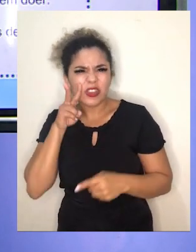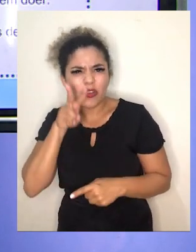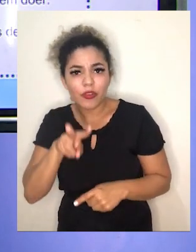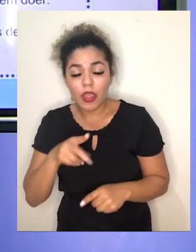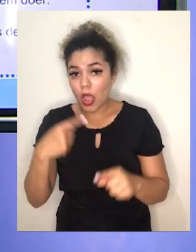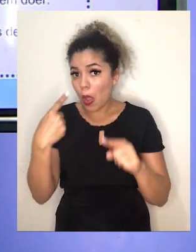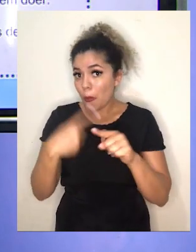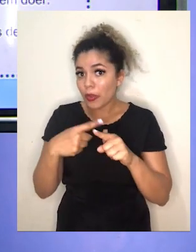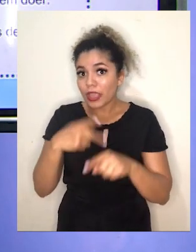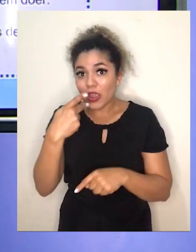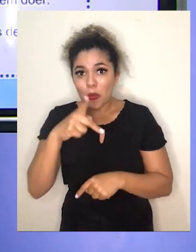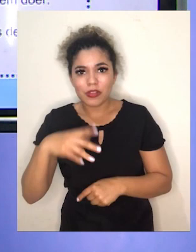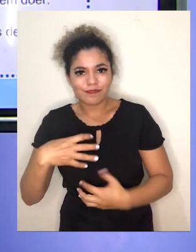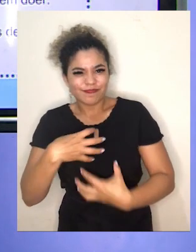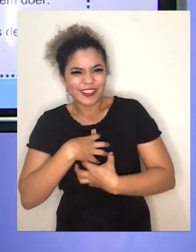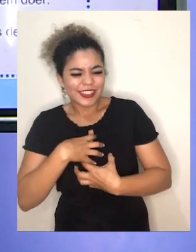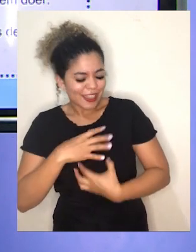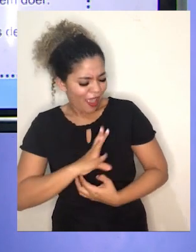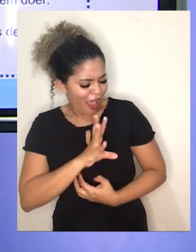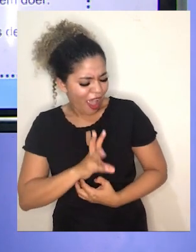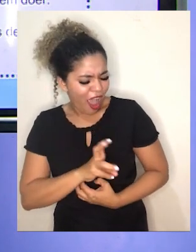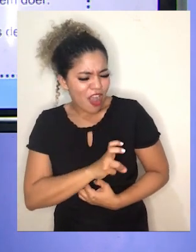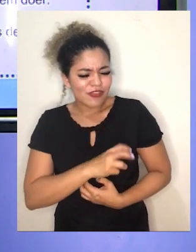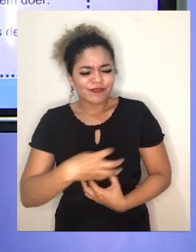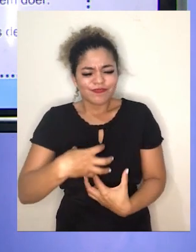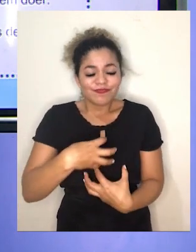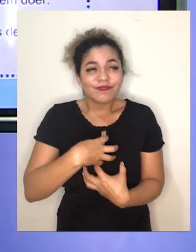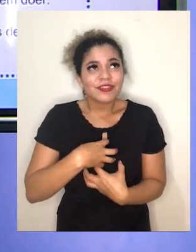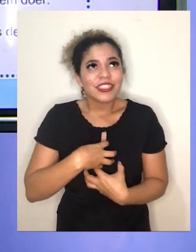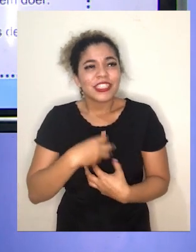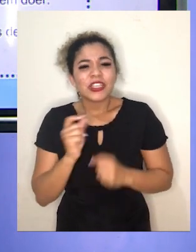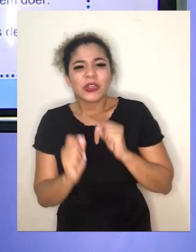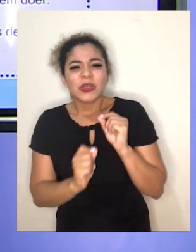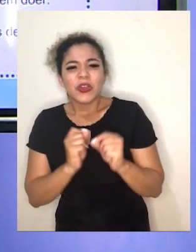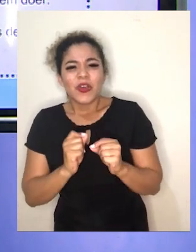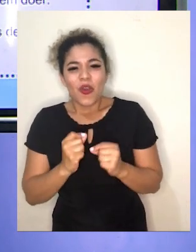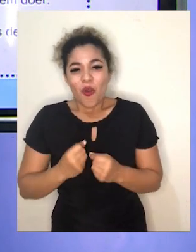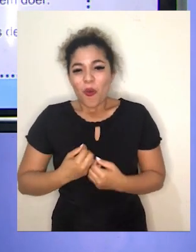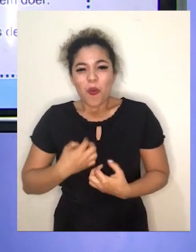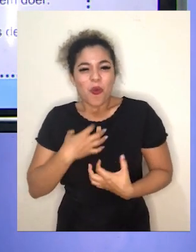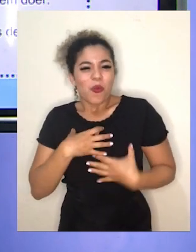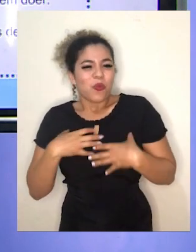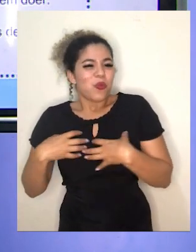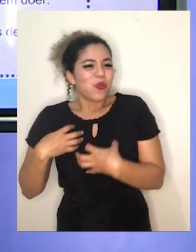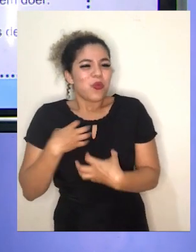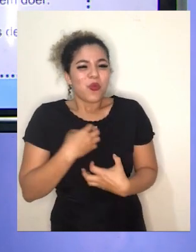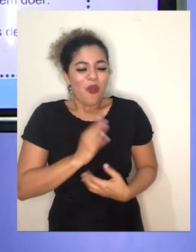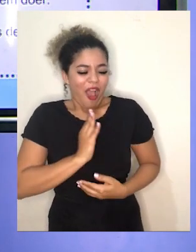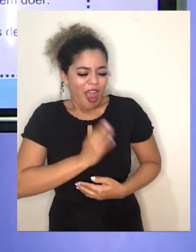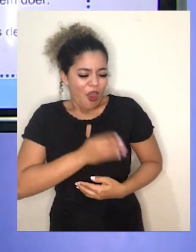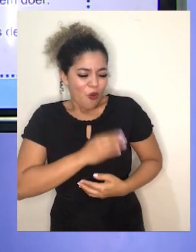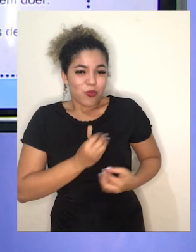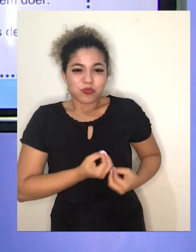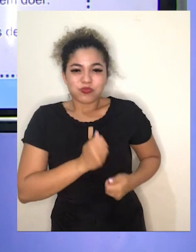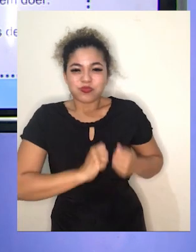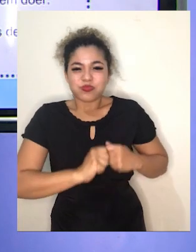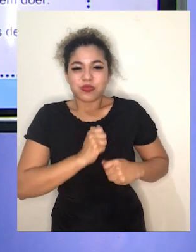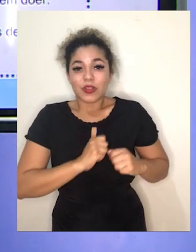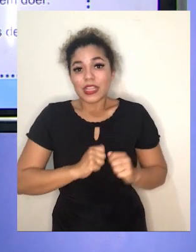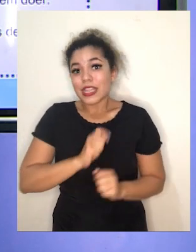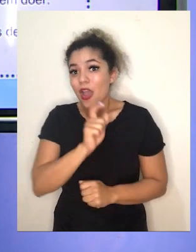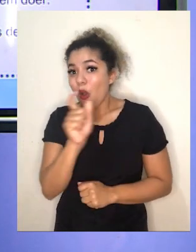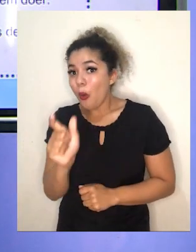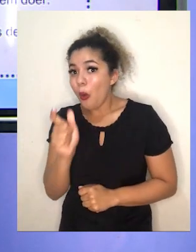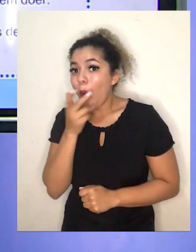quando você ama, né, você sente aquelas boas sensações no seu coração. Então, o autor